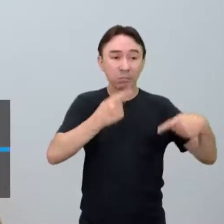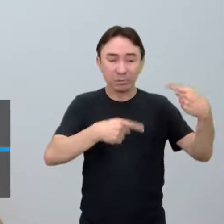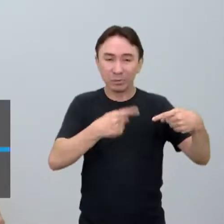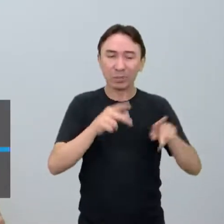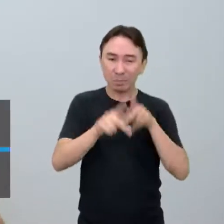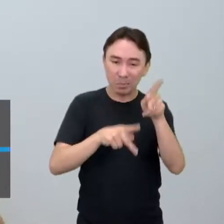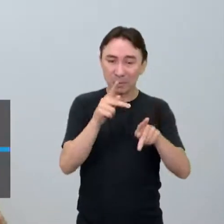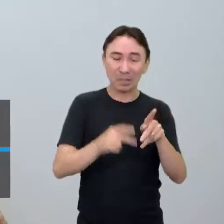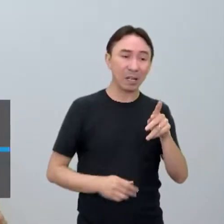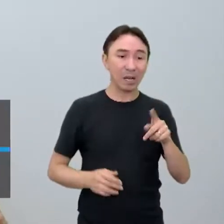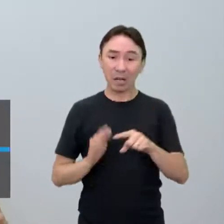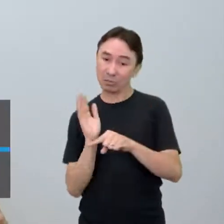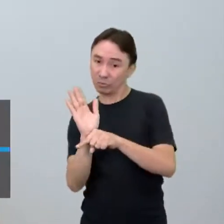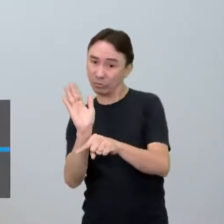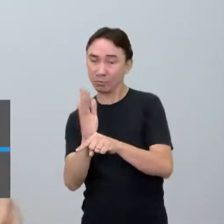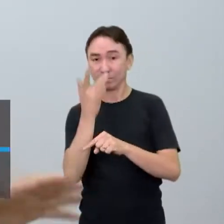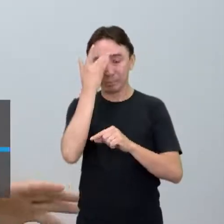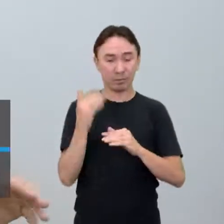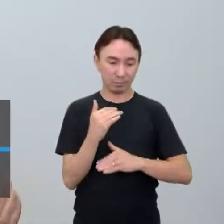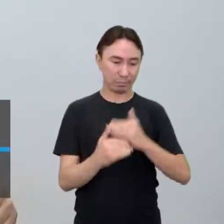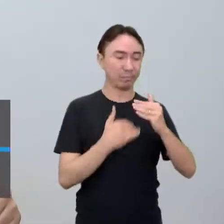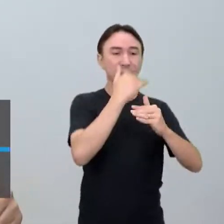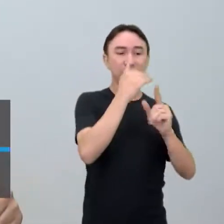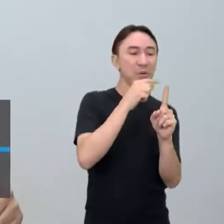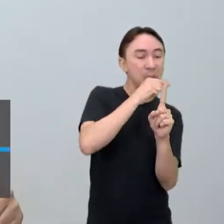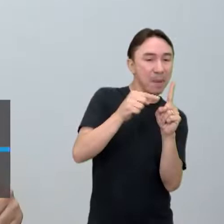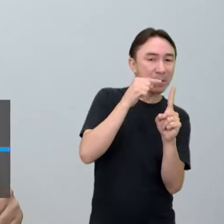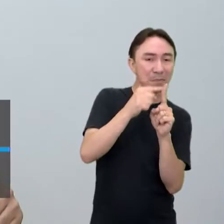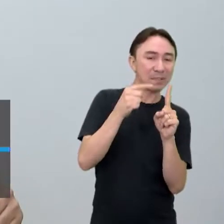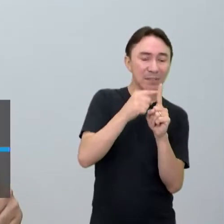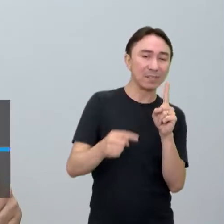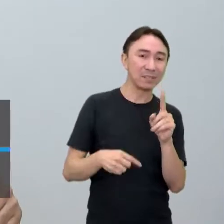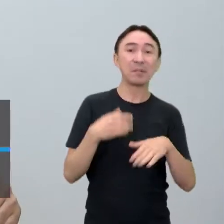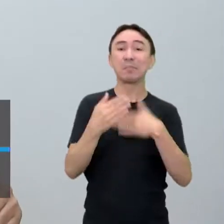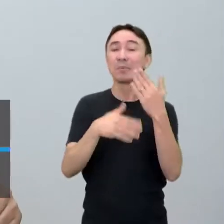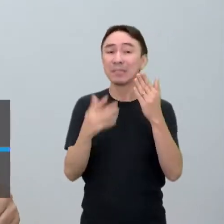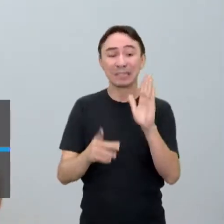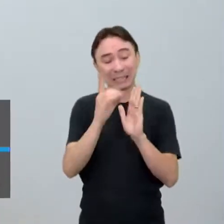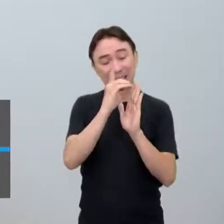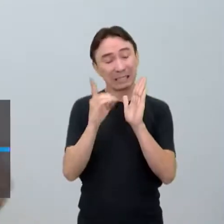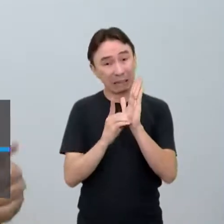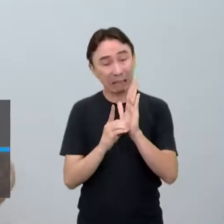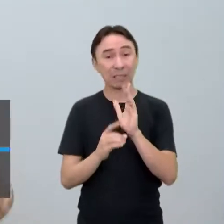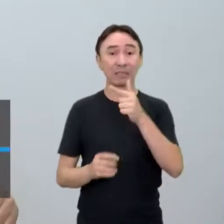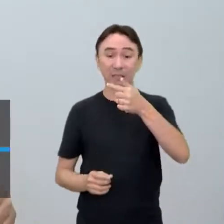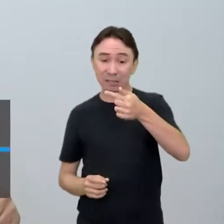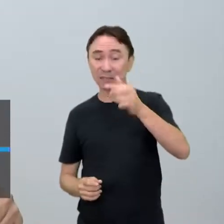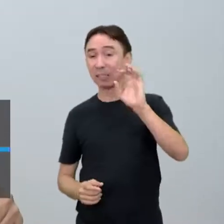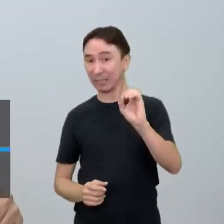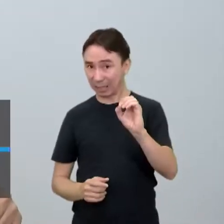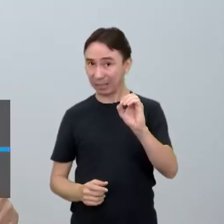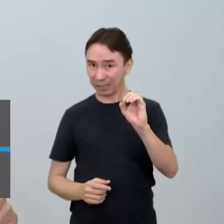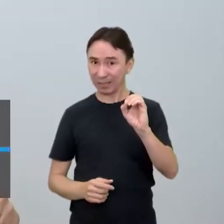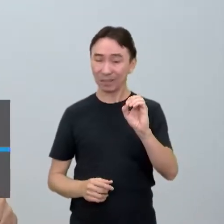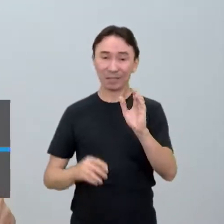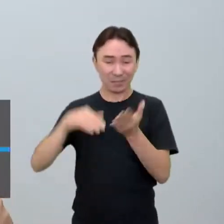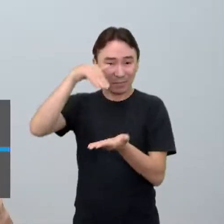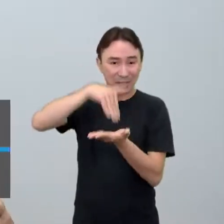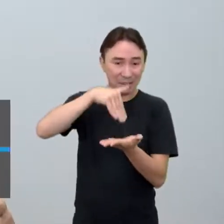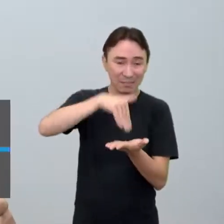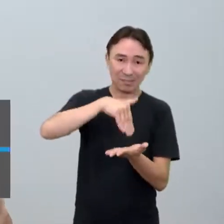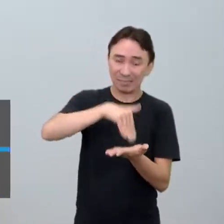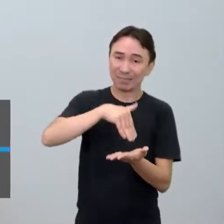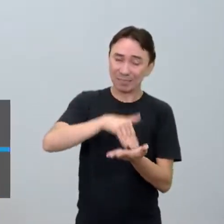vez menos democráticas a partir do final da década de 70, que coincide com a crise da